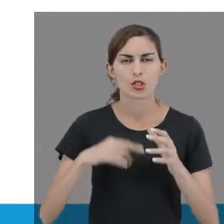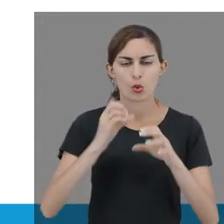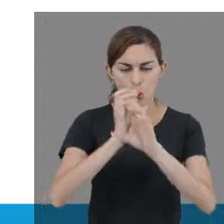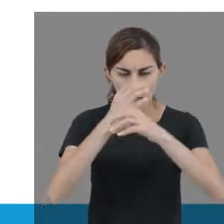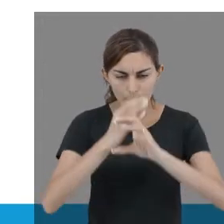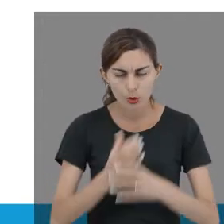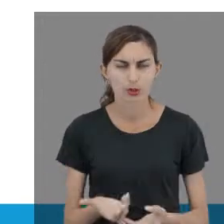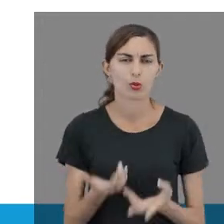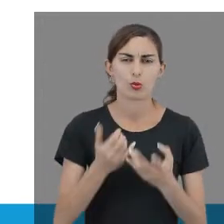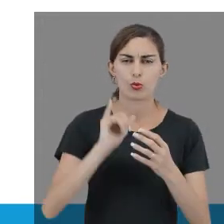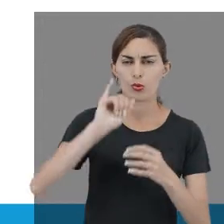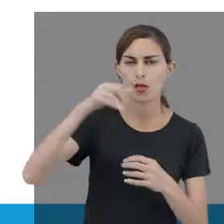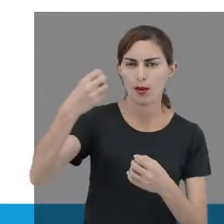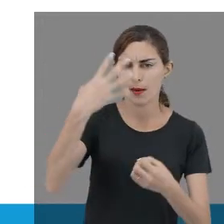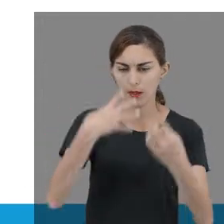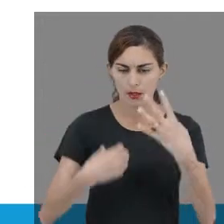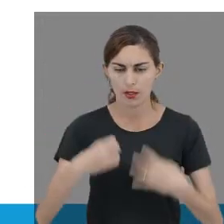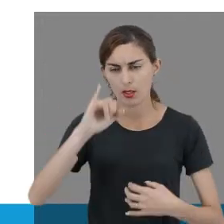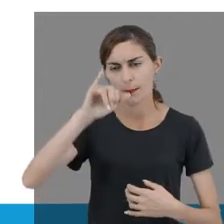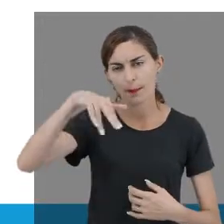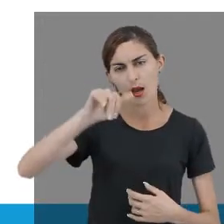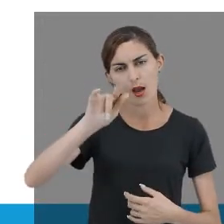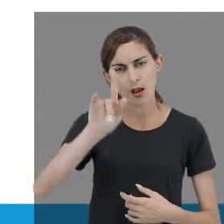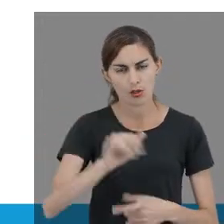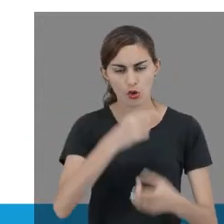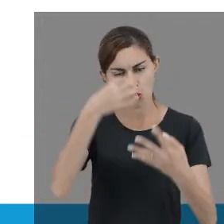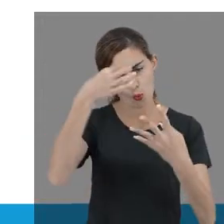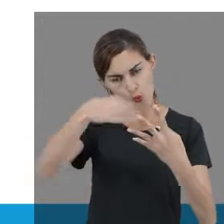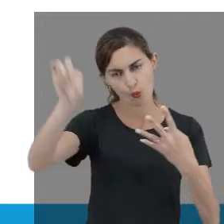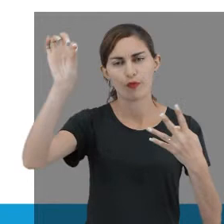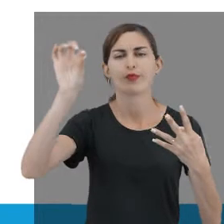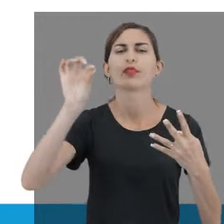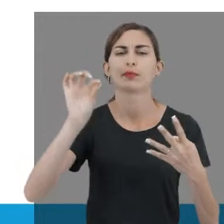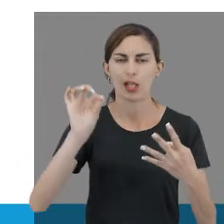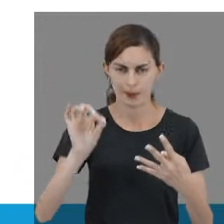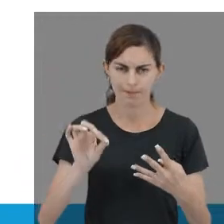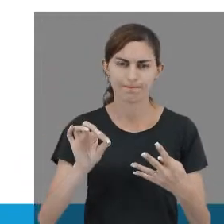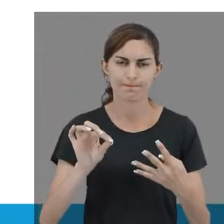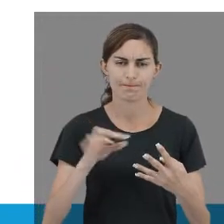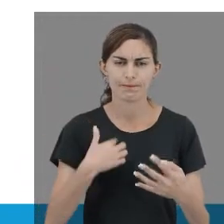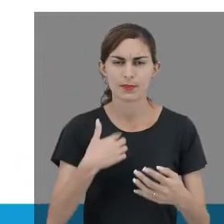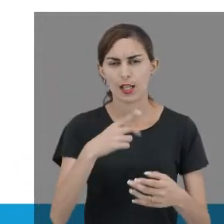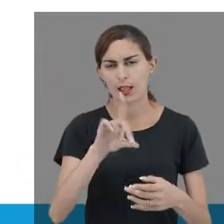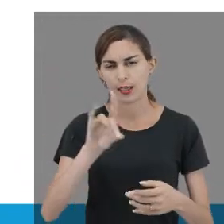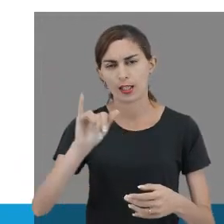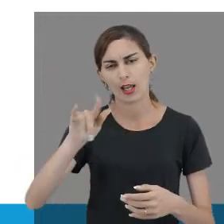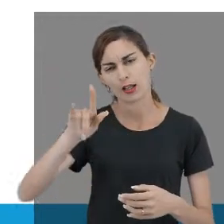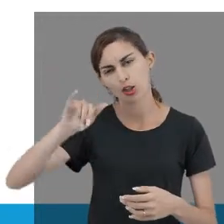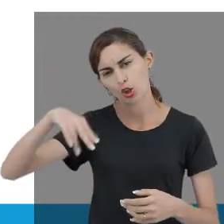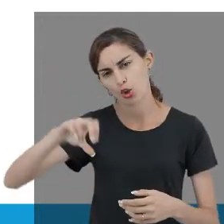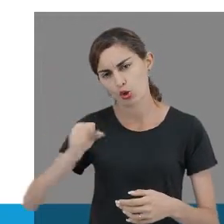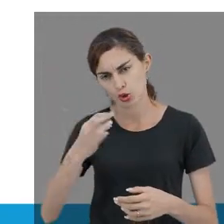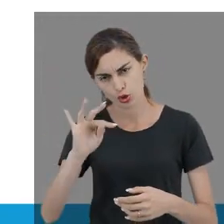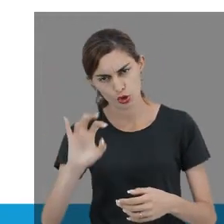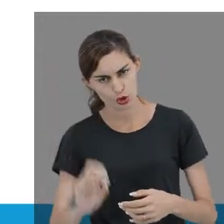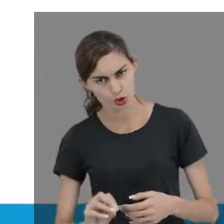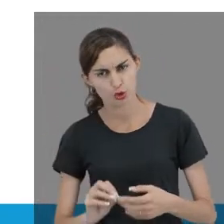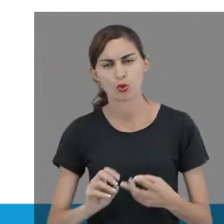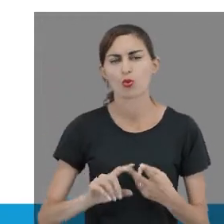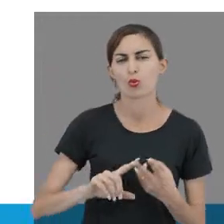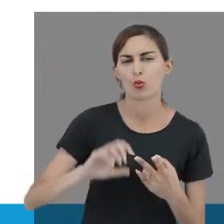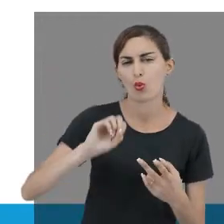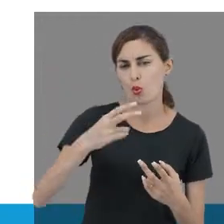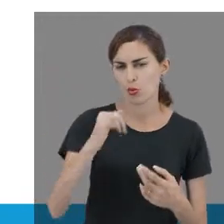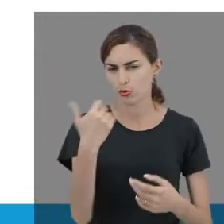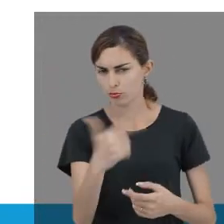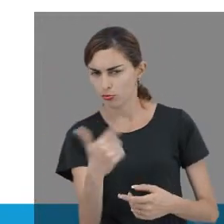exames físicos, o exame de imagem laboratoriais avançam com outro objetivo, para confirmá-lo, descartar a hipótese